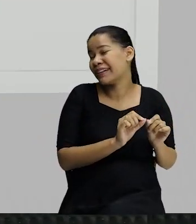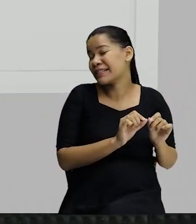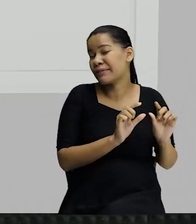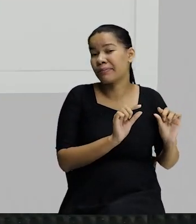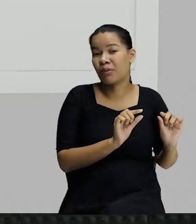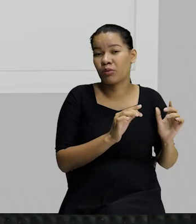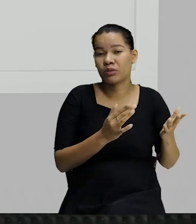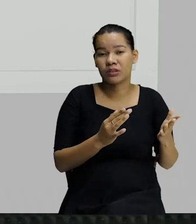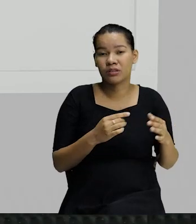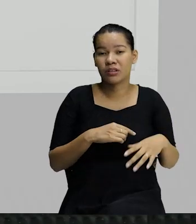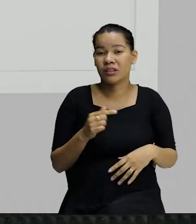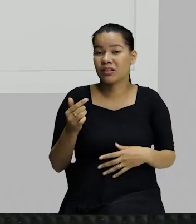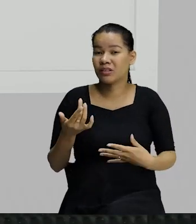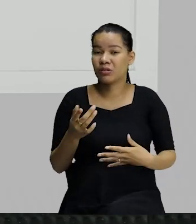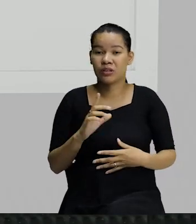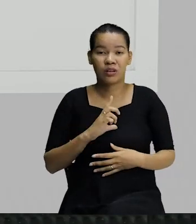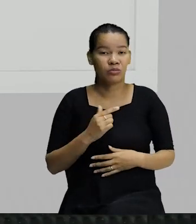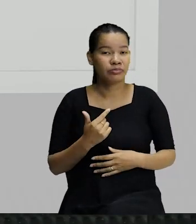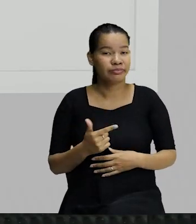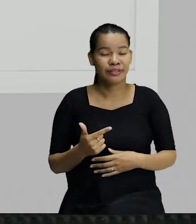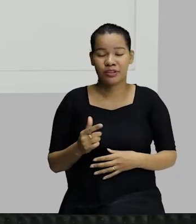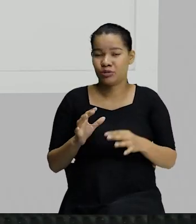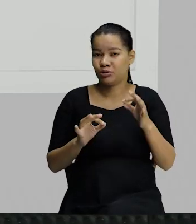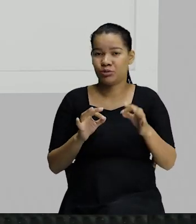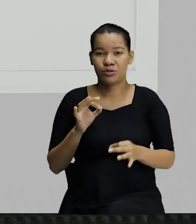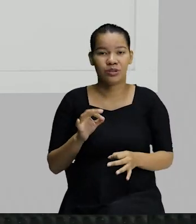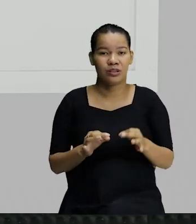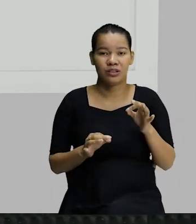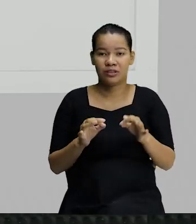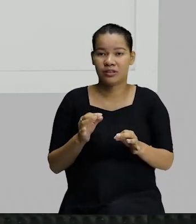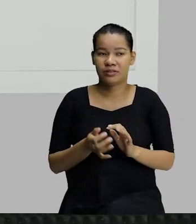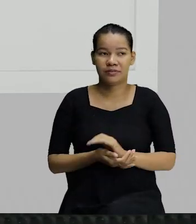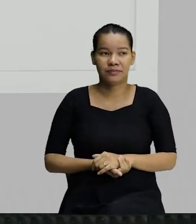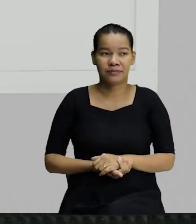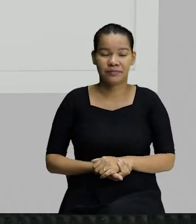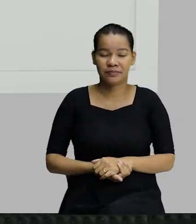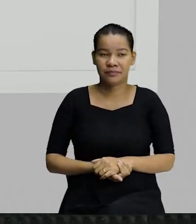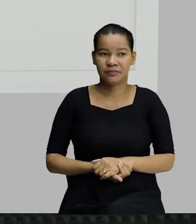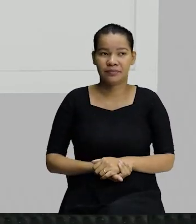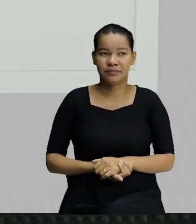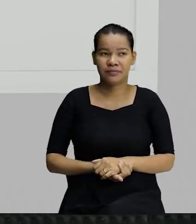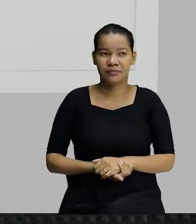desiguais, ó, de forma desigual.